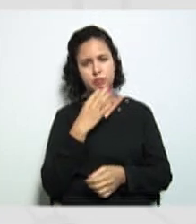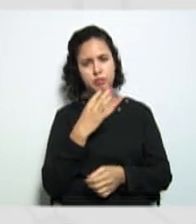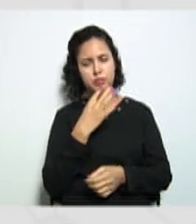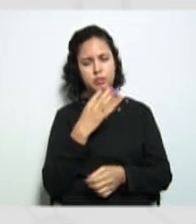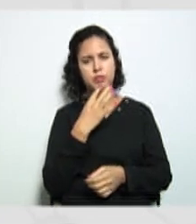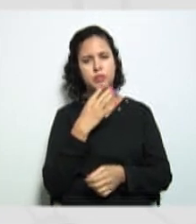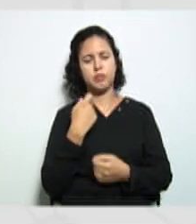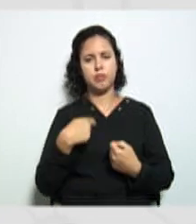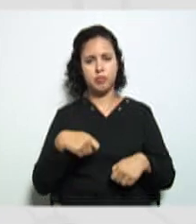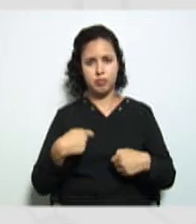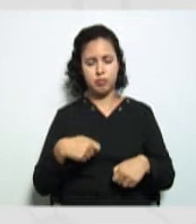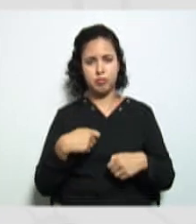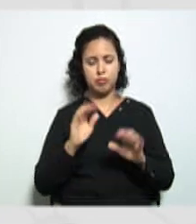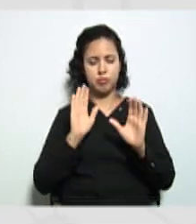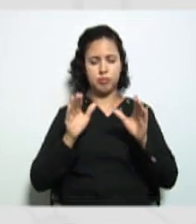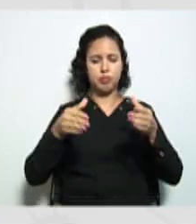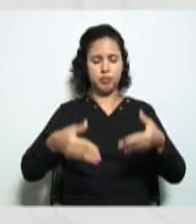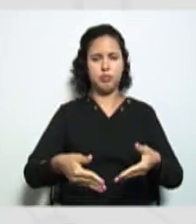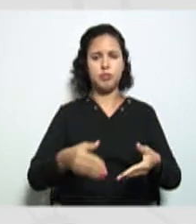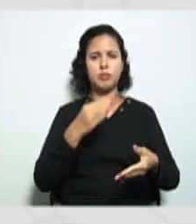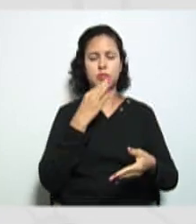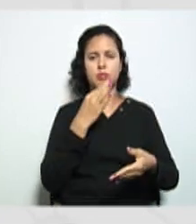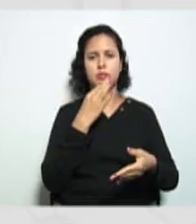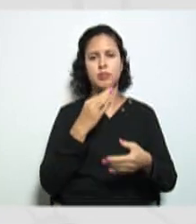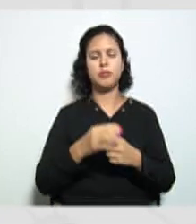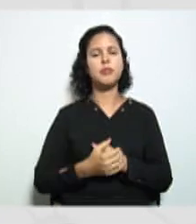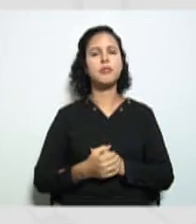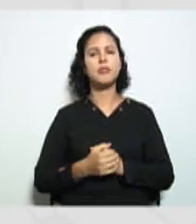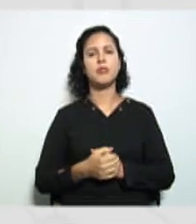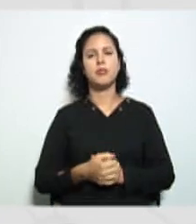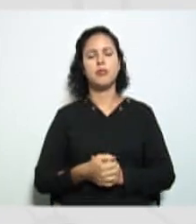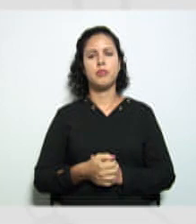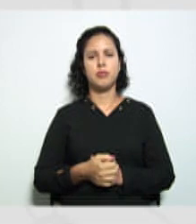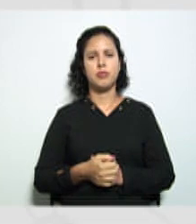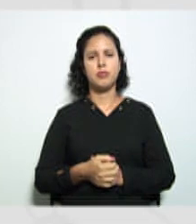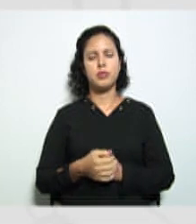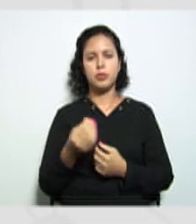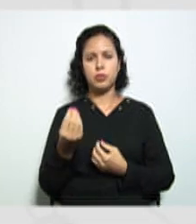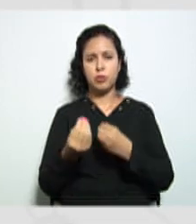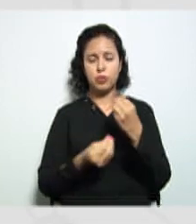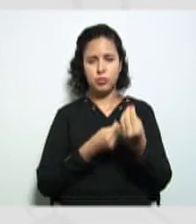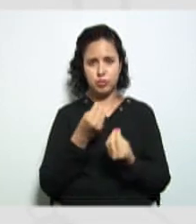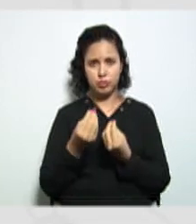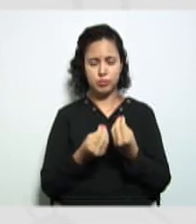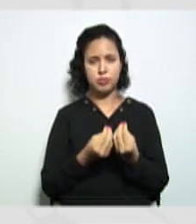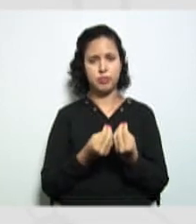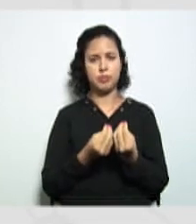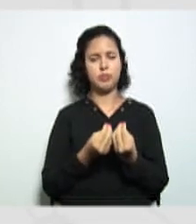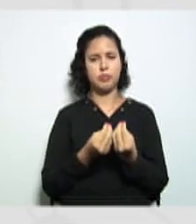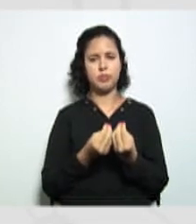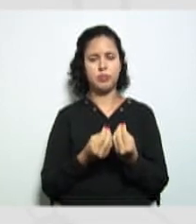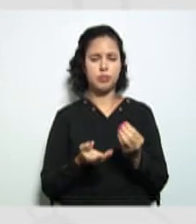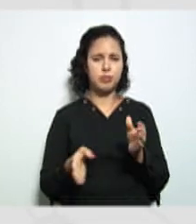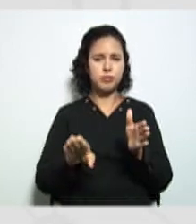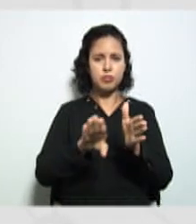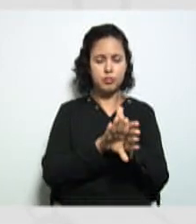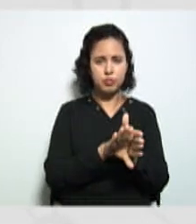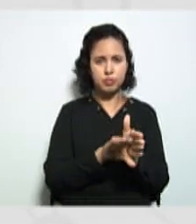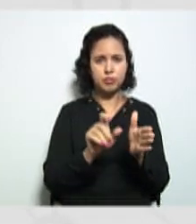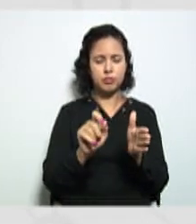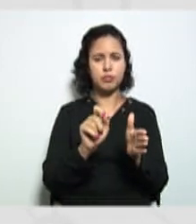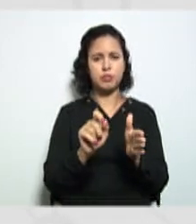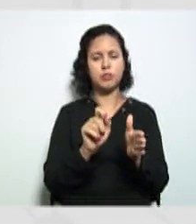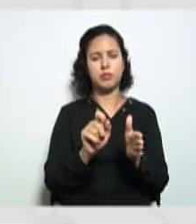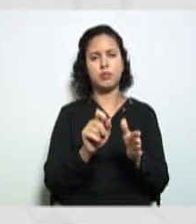requer conhecimentos específicos. E aí nós vamos ver como, então, é que nós chegamos a